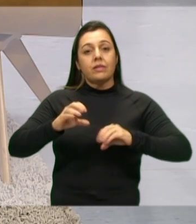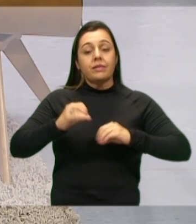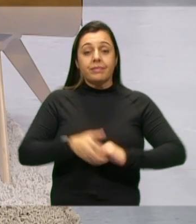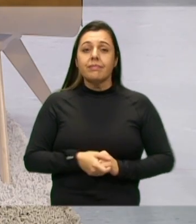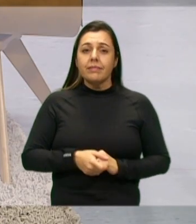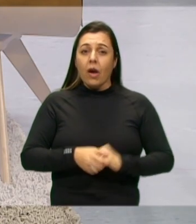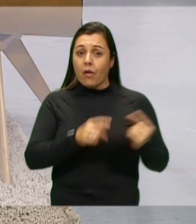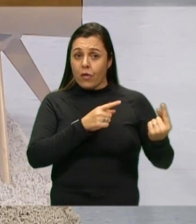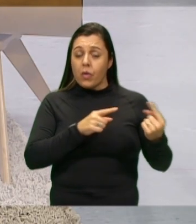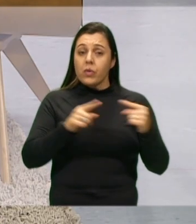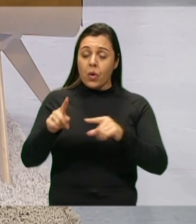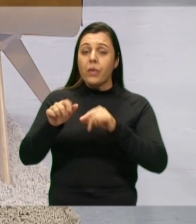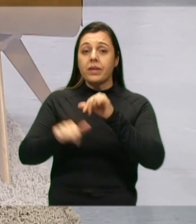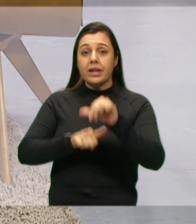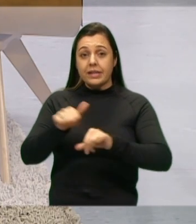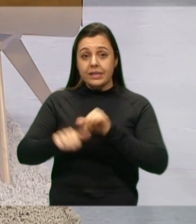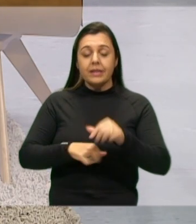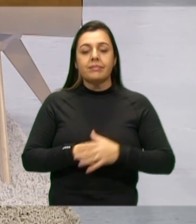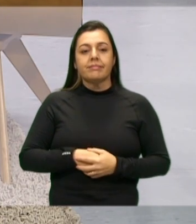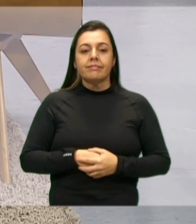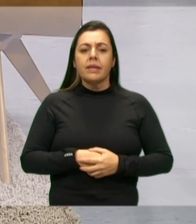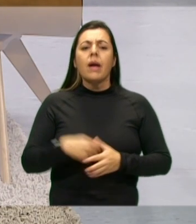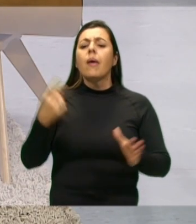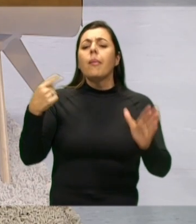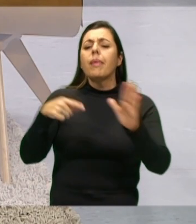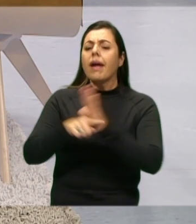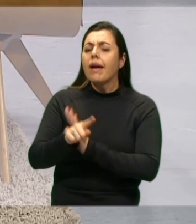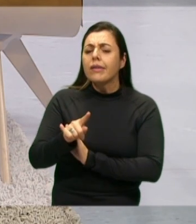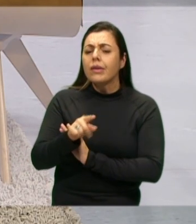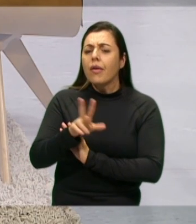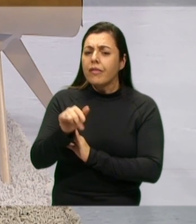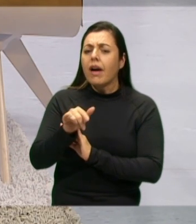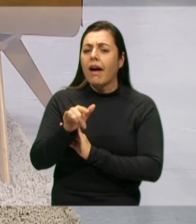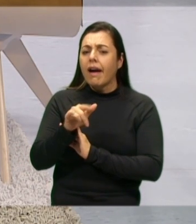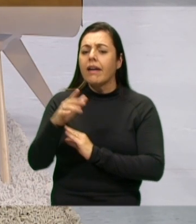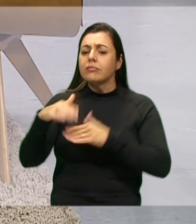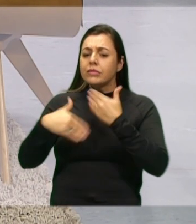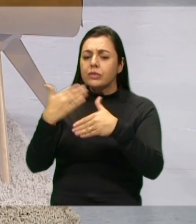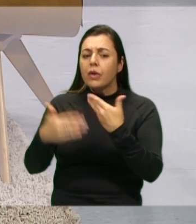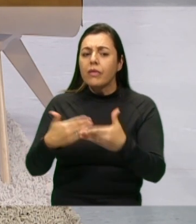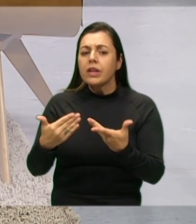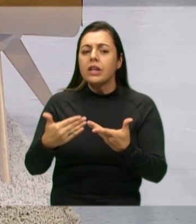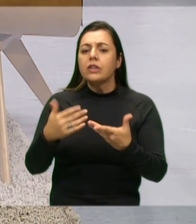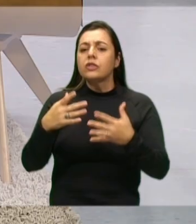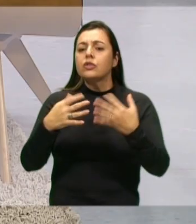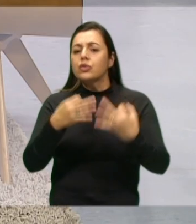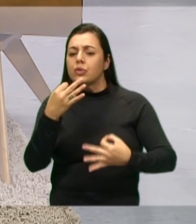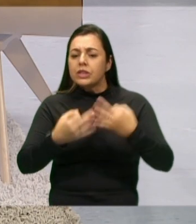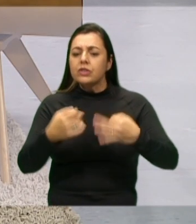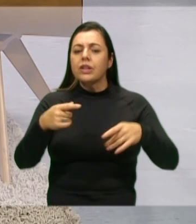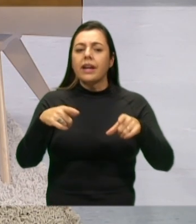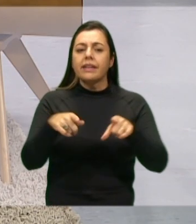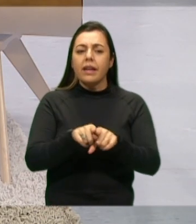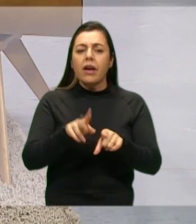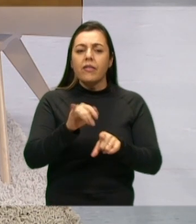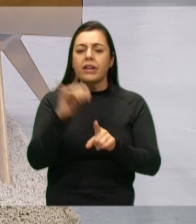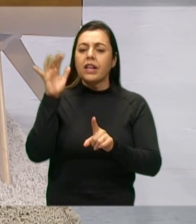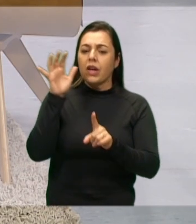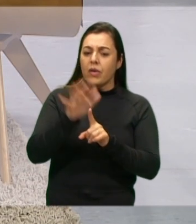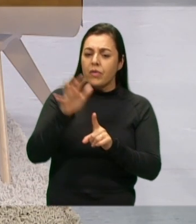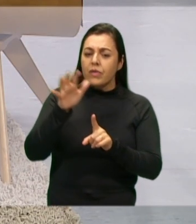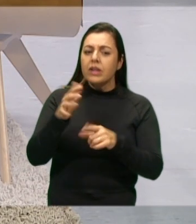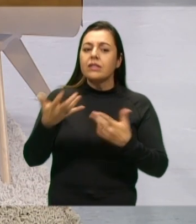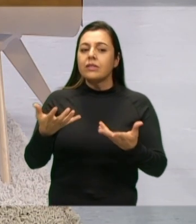Foi contra essa mudança, mas assim, pergunto, isso vai repercutir ainda de forma jurídica e também terá impacto